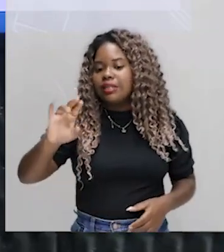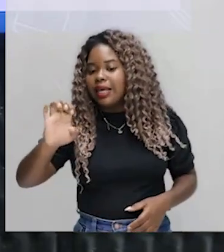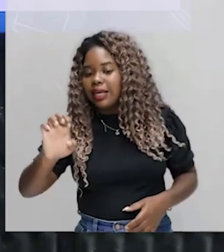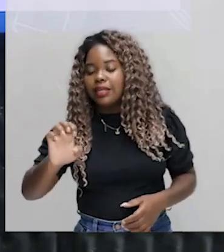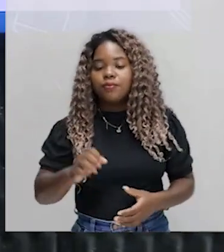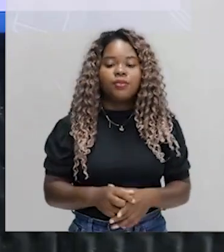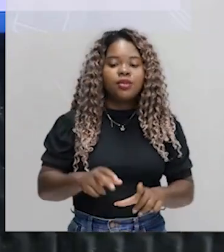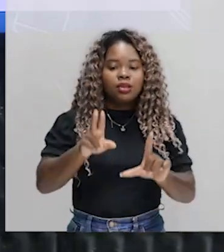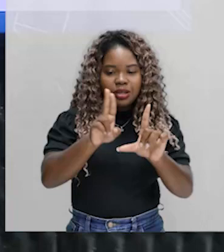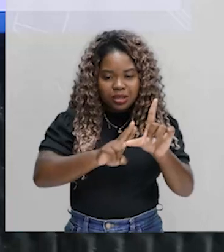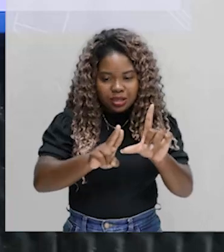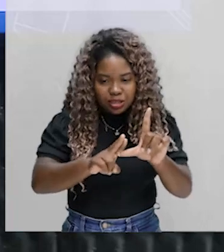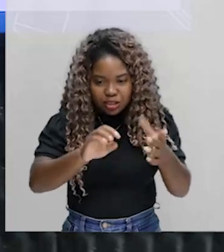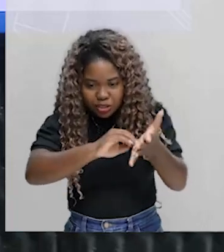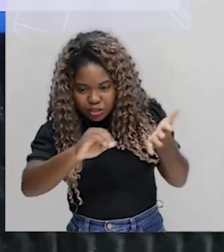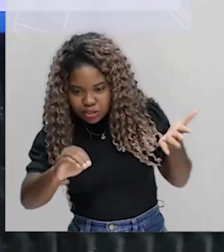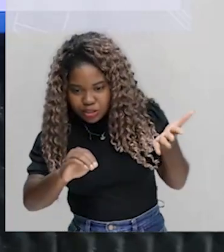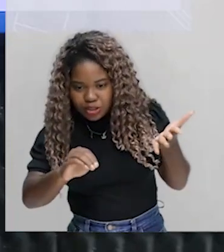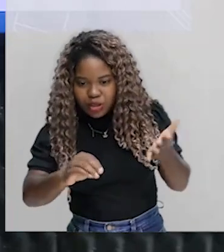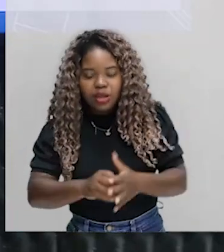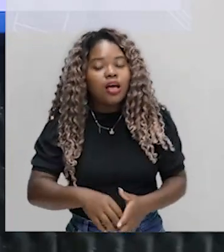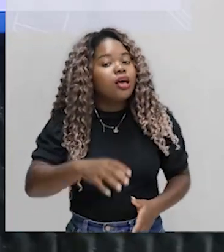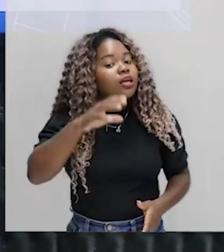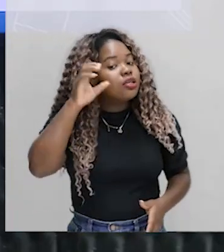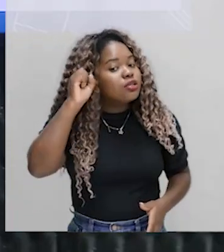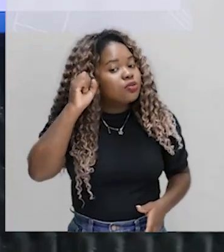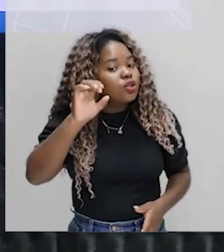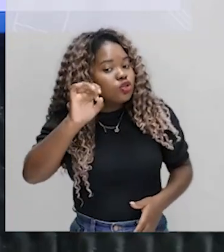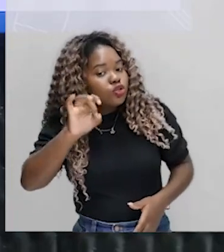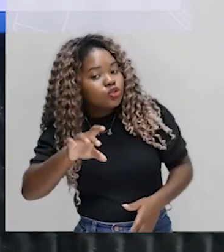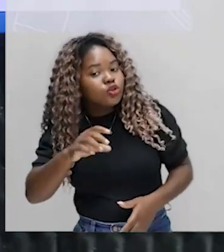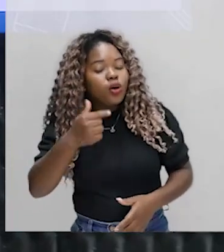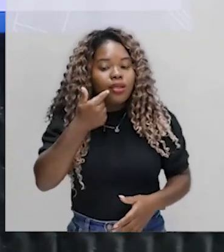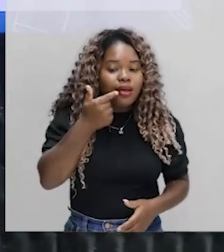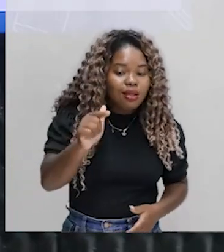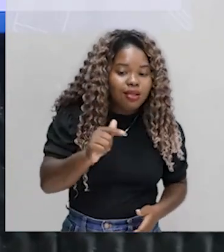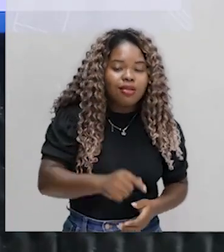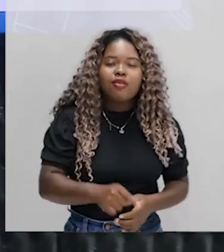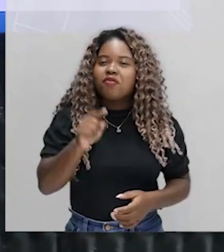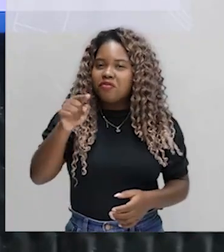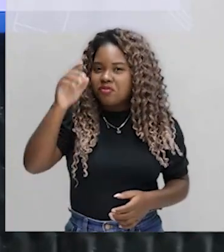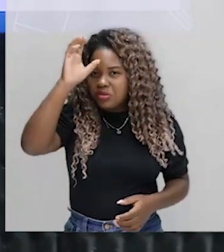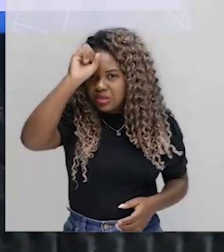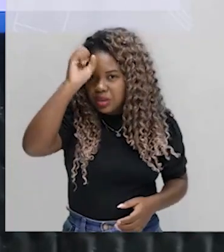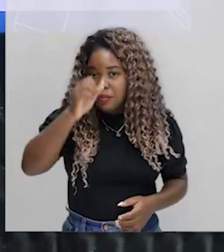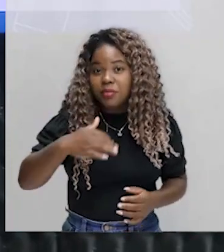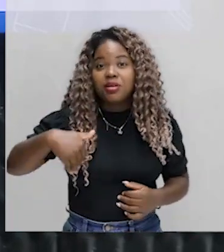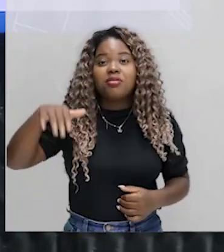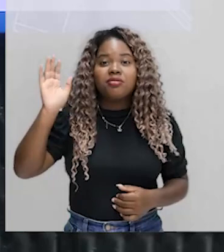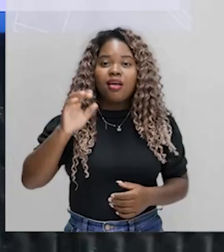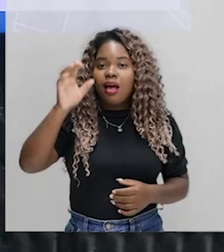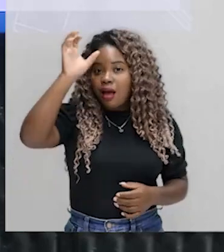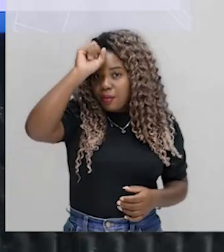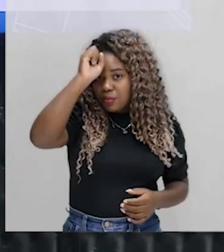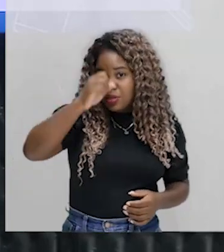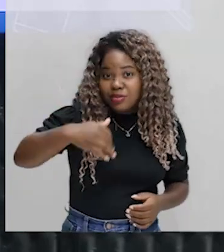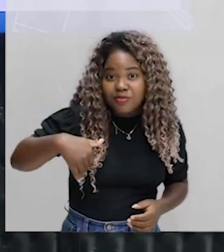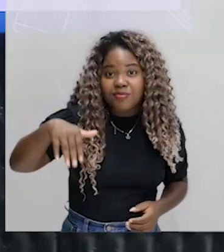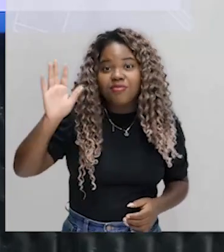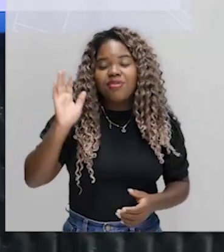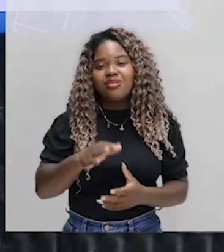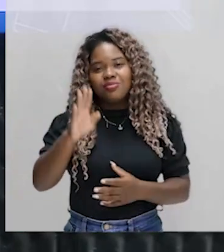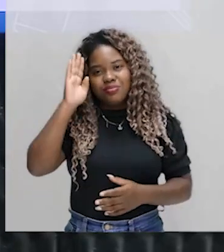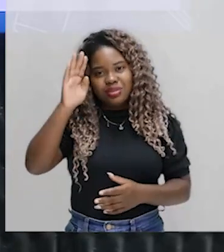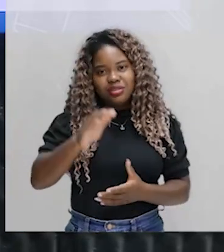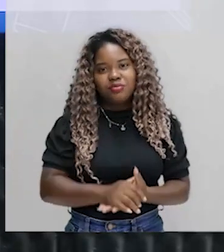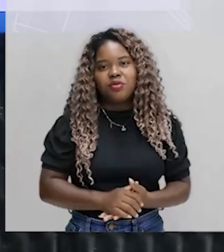legenda, ouça apenas no idioma. Você assimila muito mais, aprende muito mais,